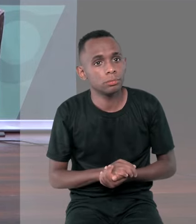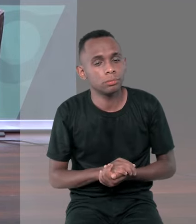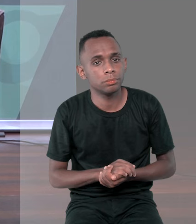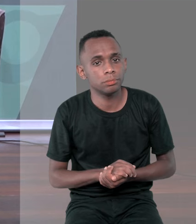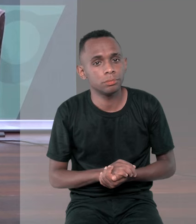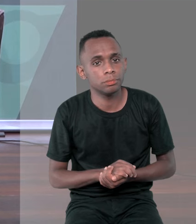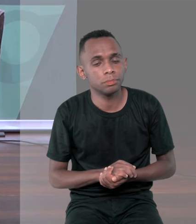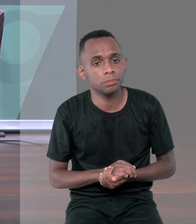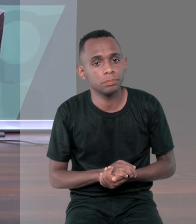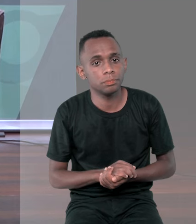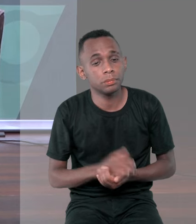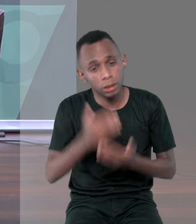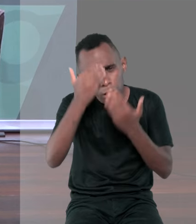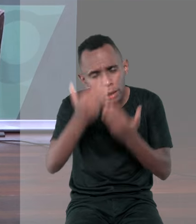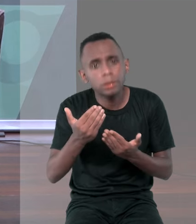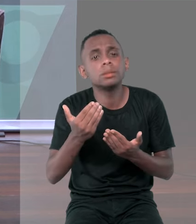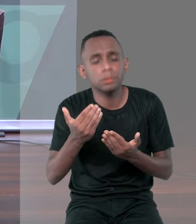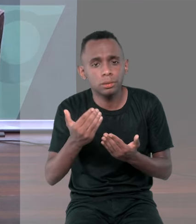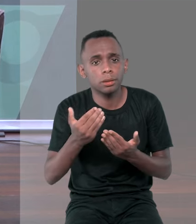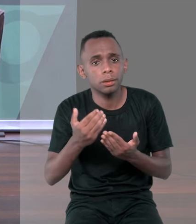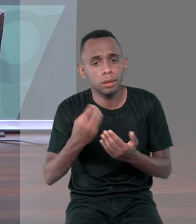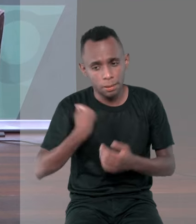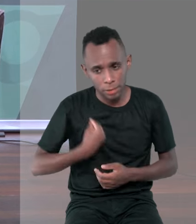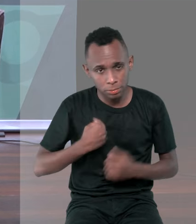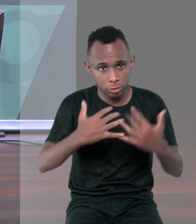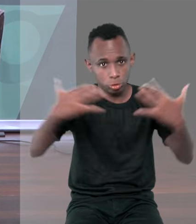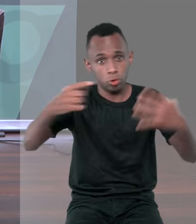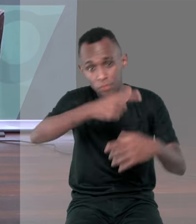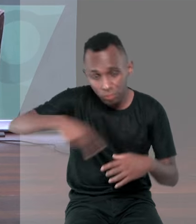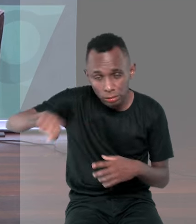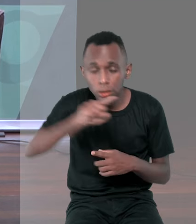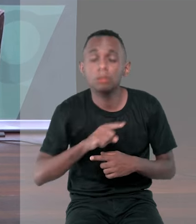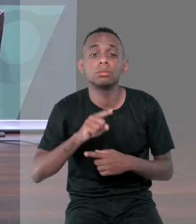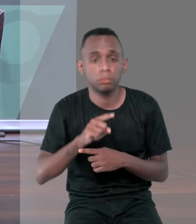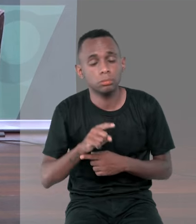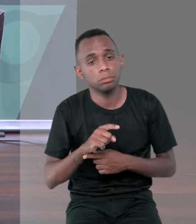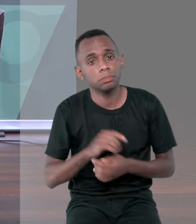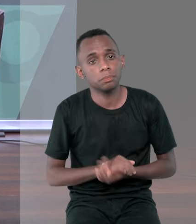desculpa. Agradecer, então, a presença de vocês.